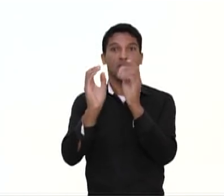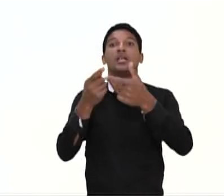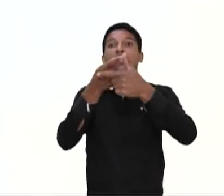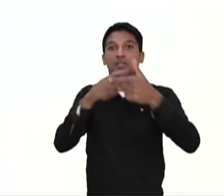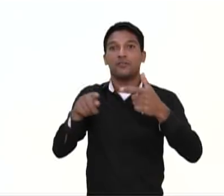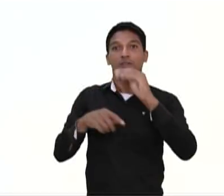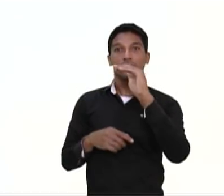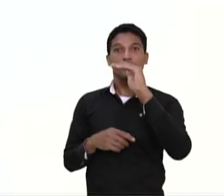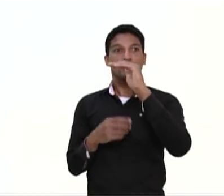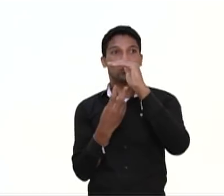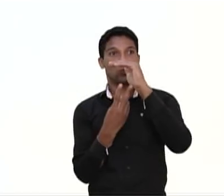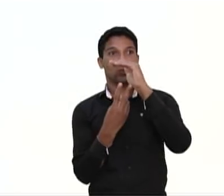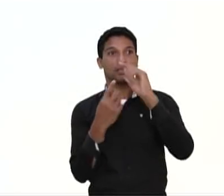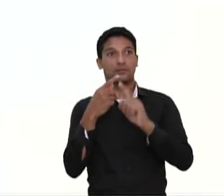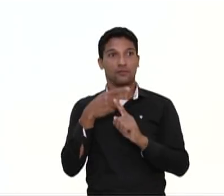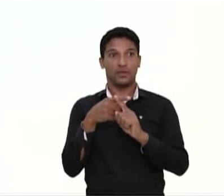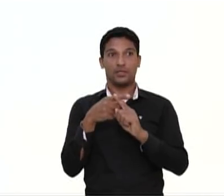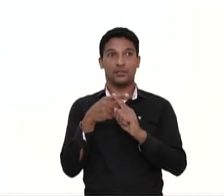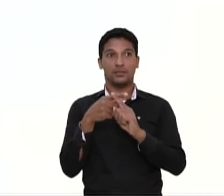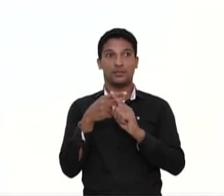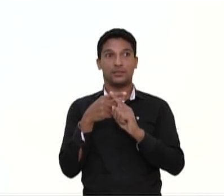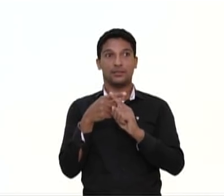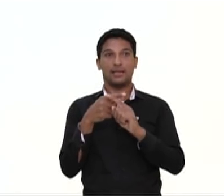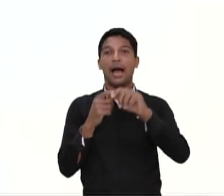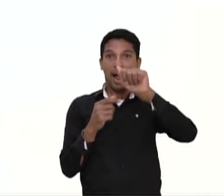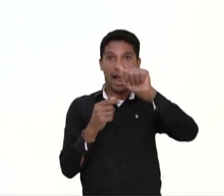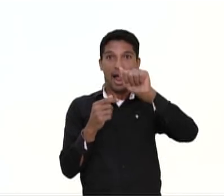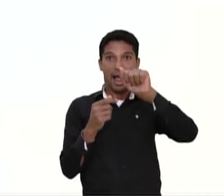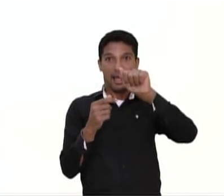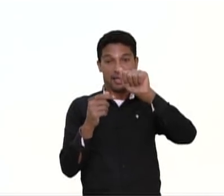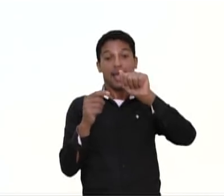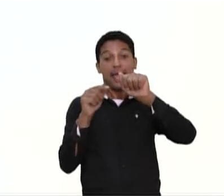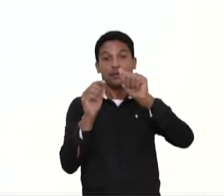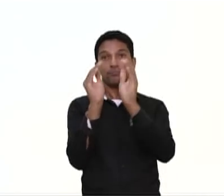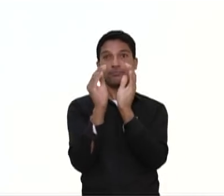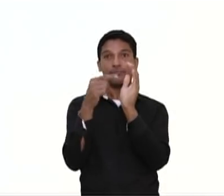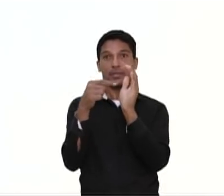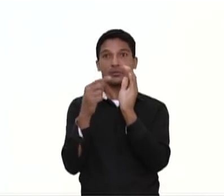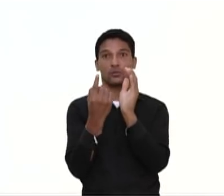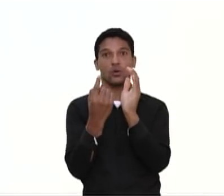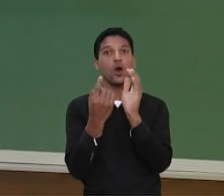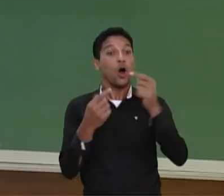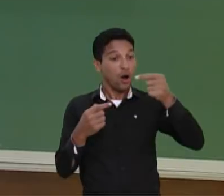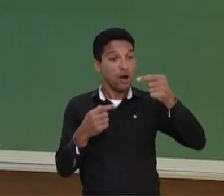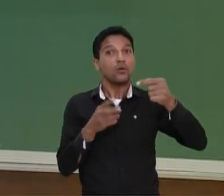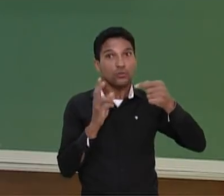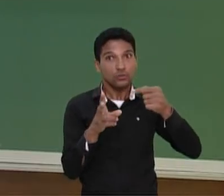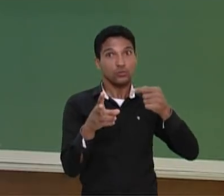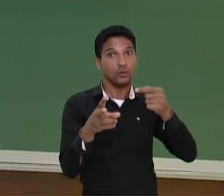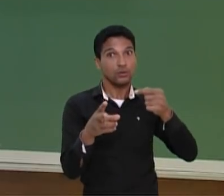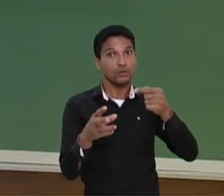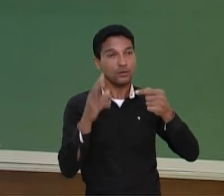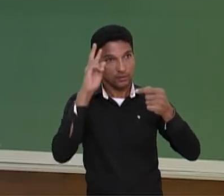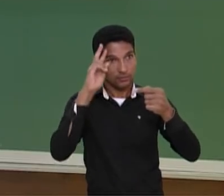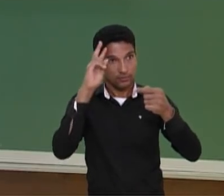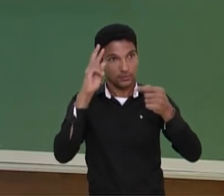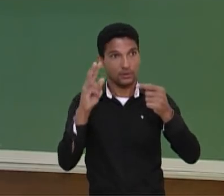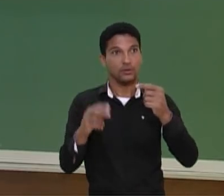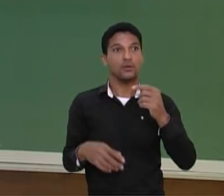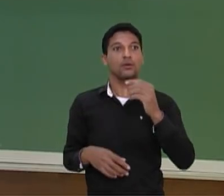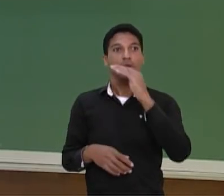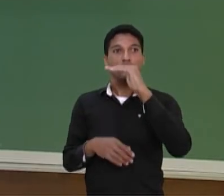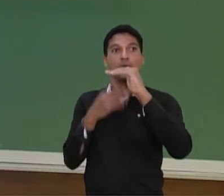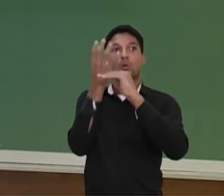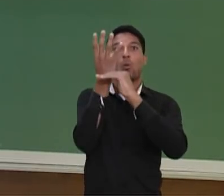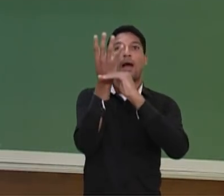vale menos 1. Então, olha só, eu fico com menos, preserve esse sinal aqui, lembre disso, tá? 4 dividido